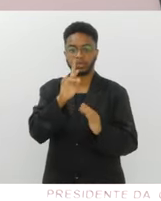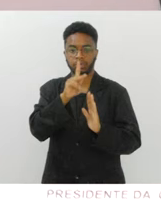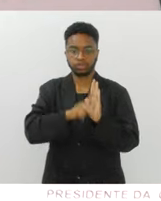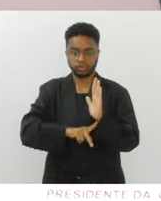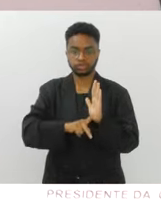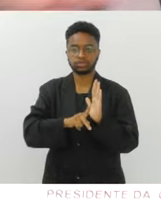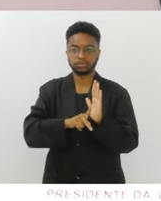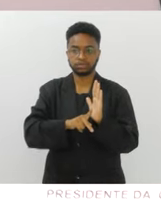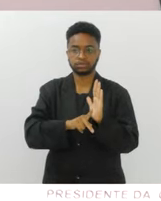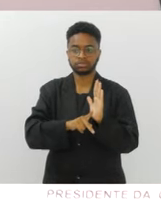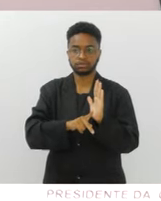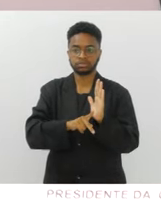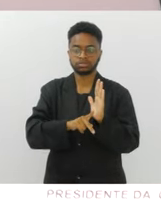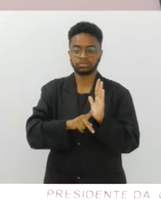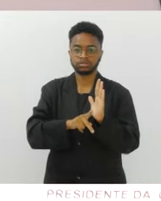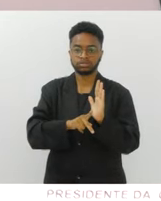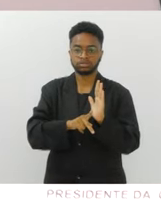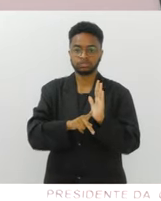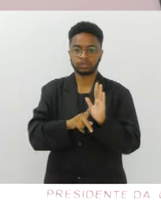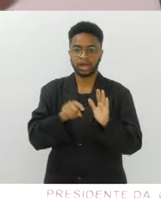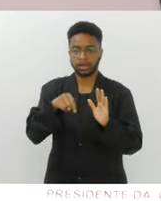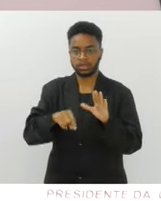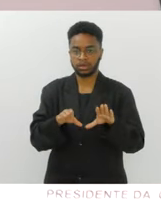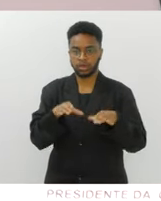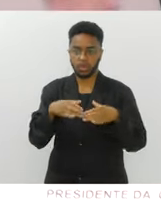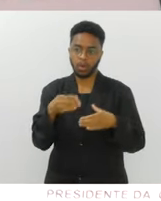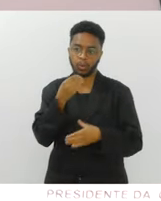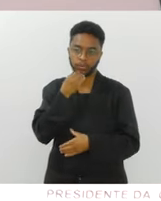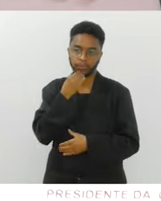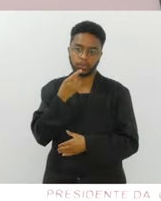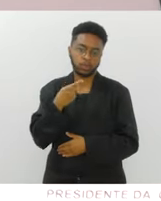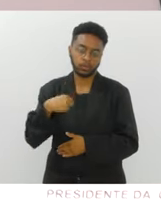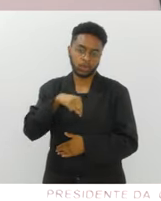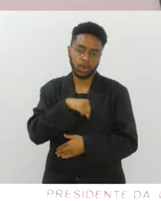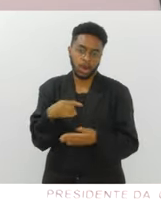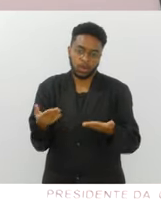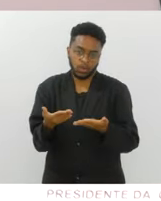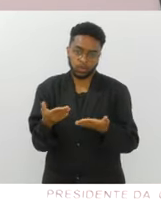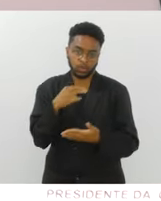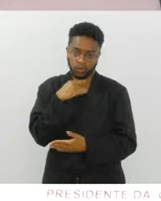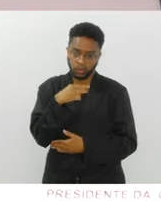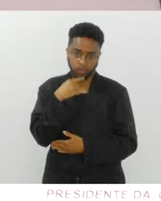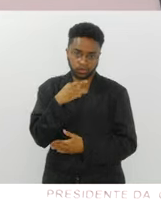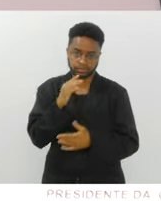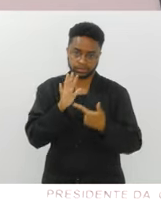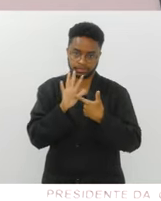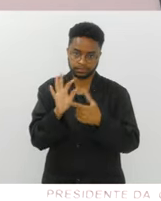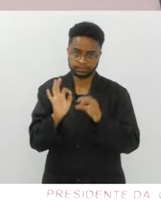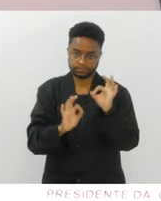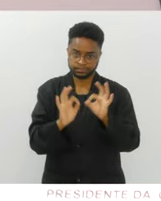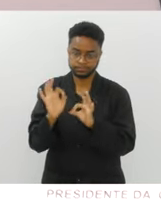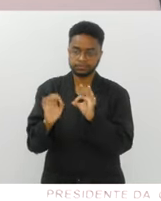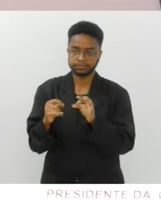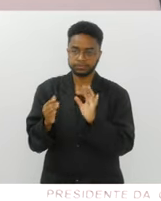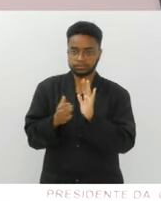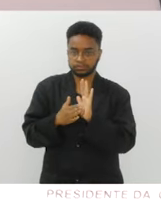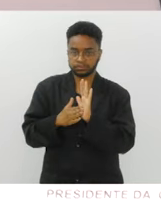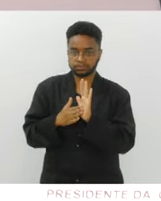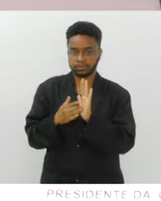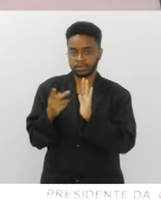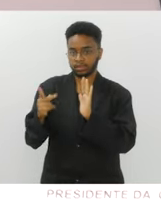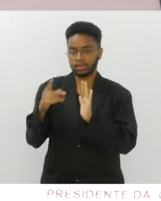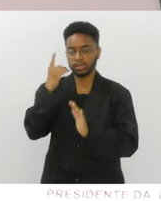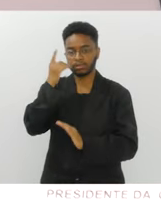projeto, tanto para essa comissão. Óbvio que a gente aqui não conseguiria, nessa audiência pública aqui proposta pelo deputado Luiz